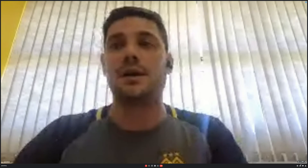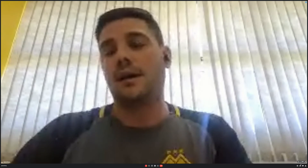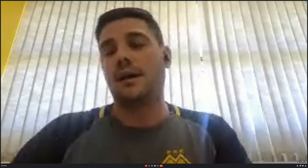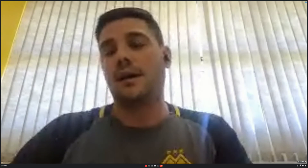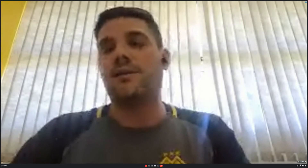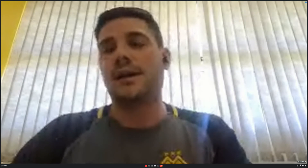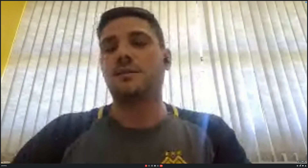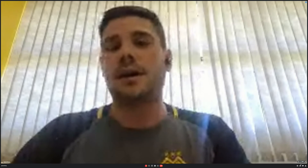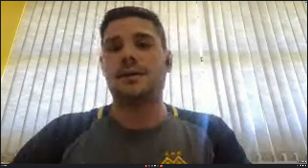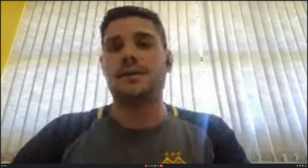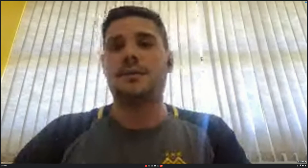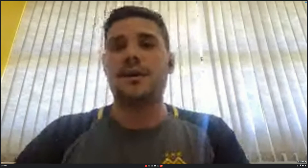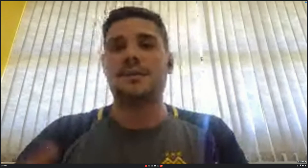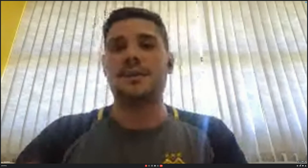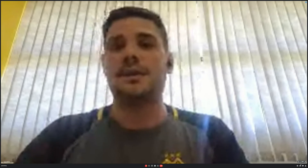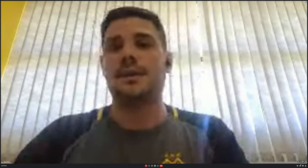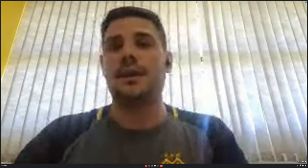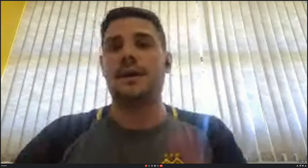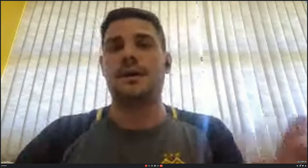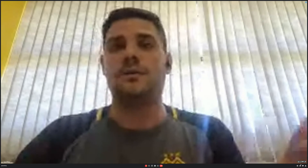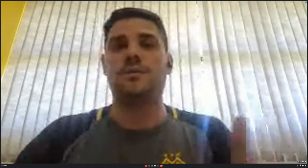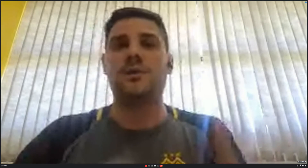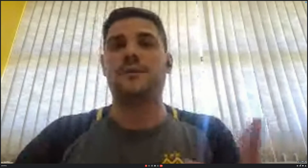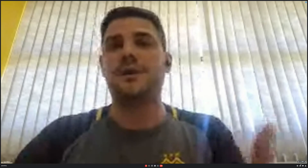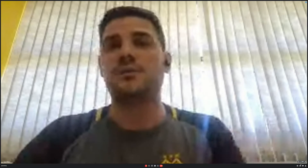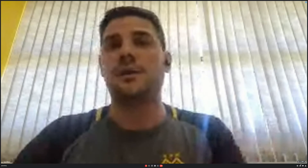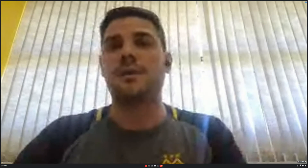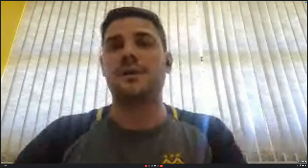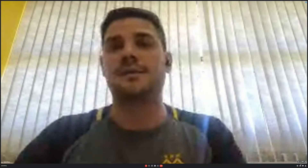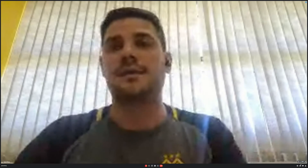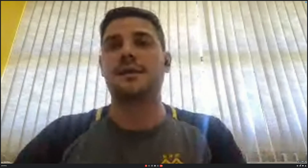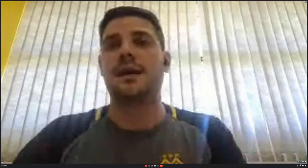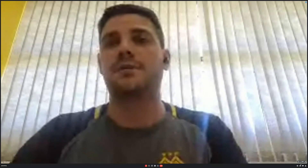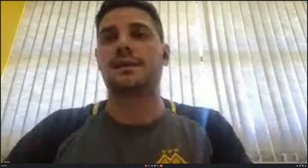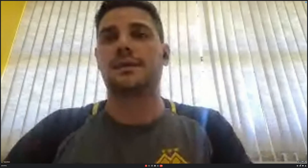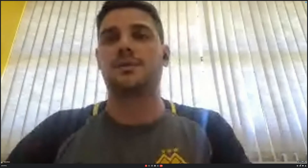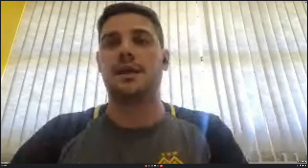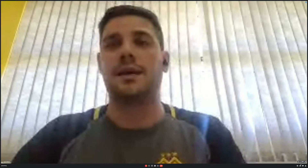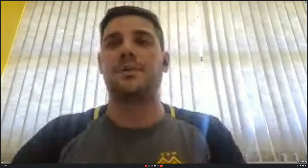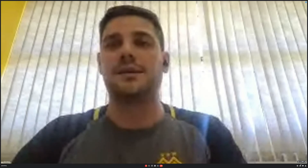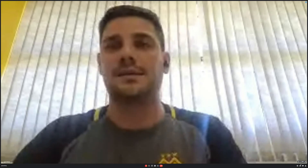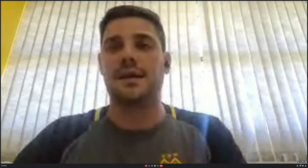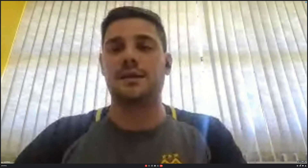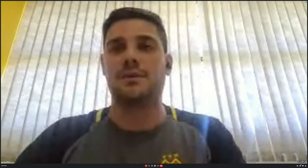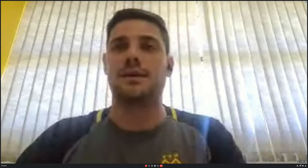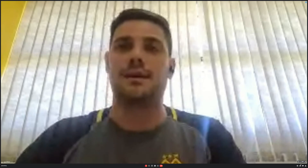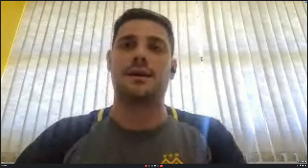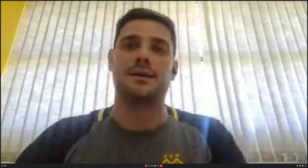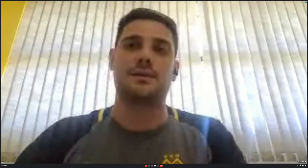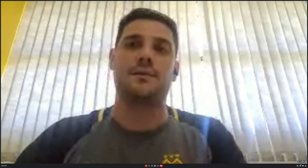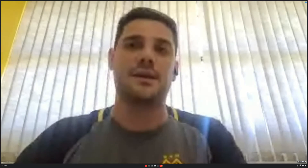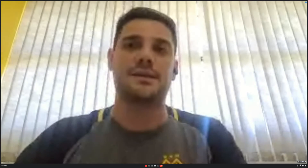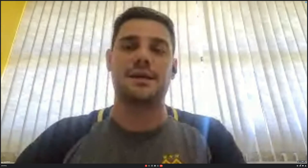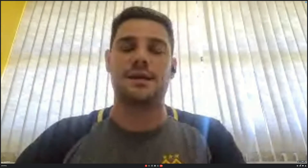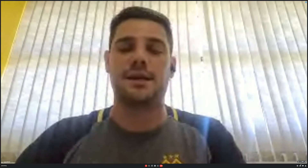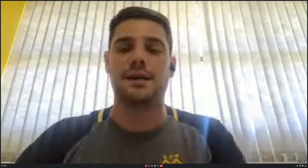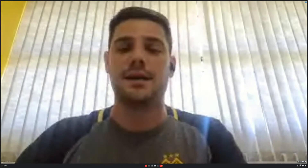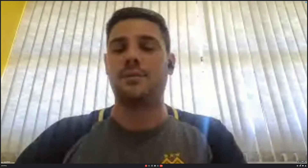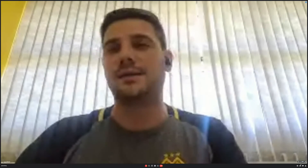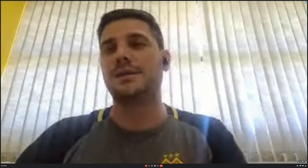sabe que o fato da parceria ter um benefício também para esse estagiário em questão de aprendizado, além da